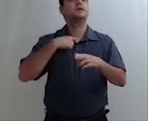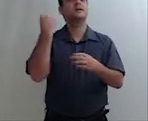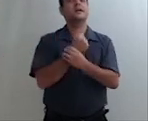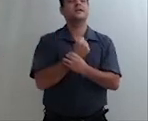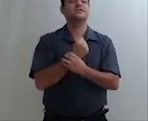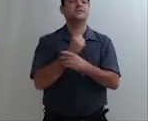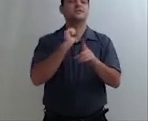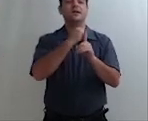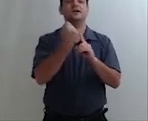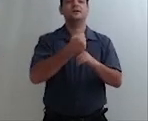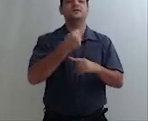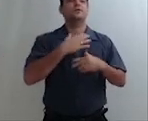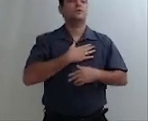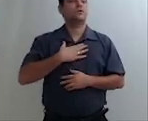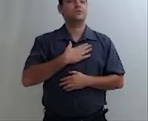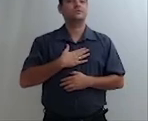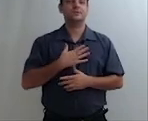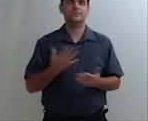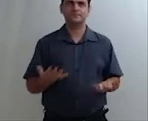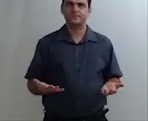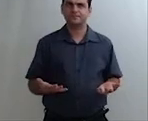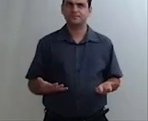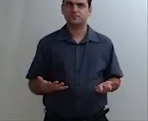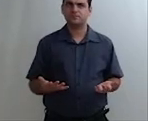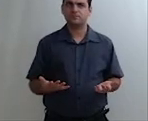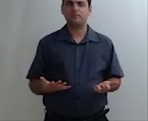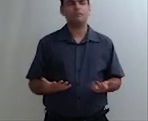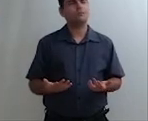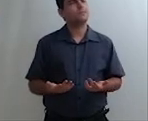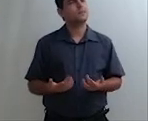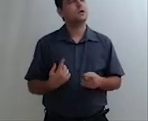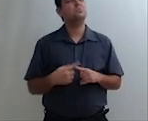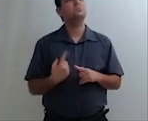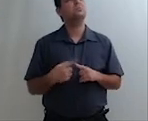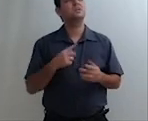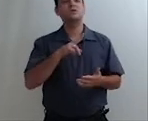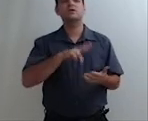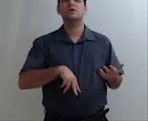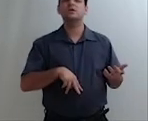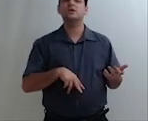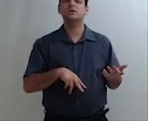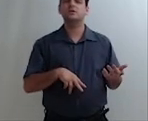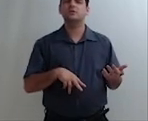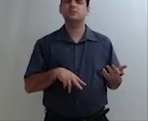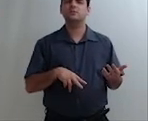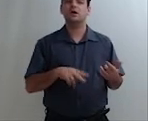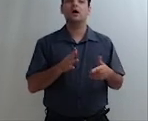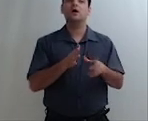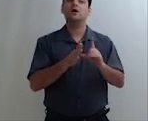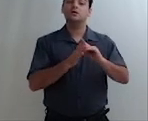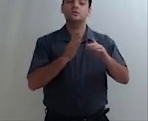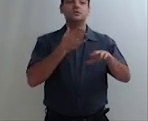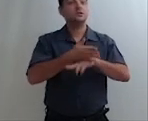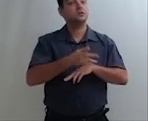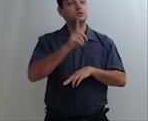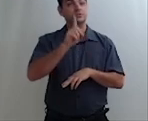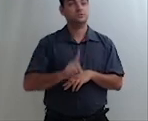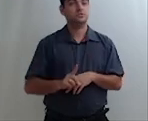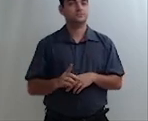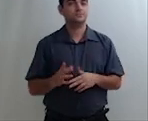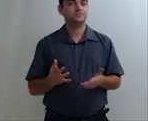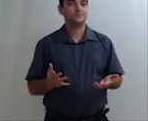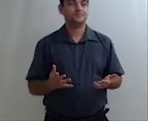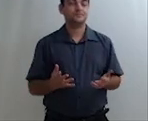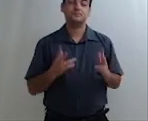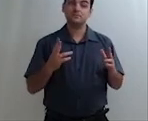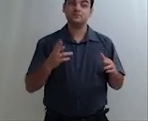pública excelências Por que eu eu trouxe essas duas decisões antes da gente adentrar o direito porque essa